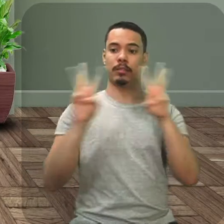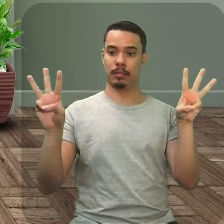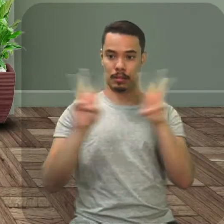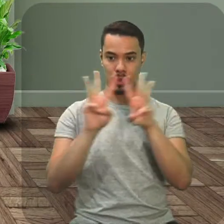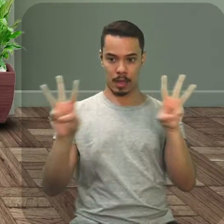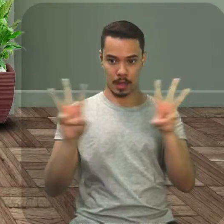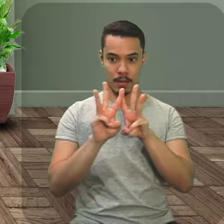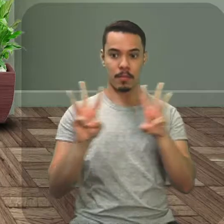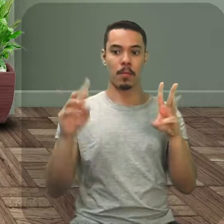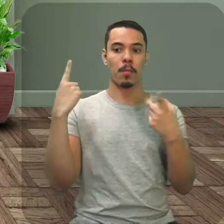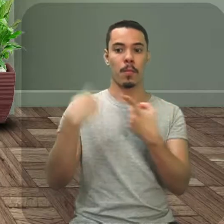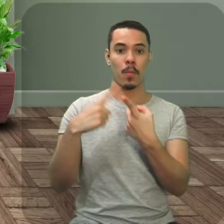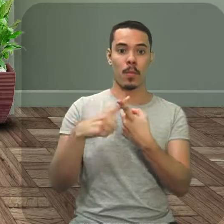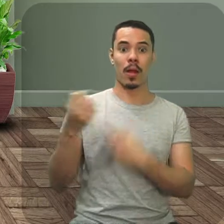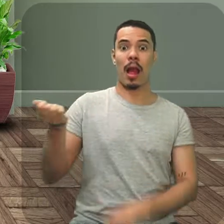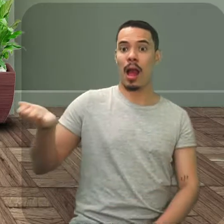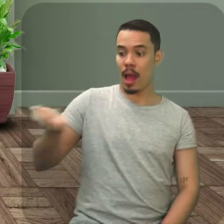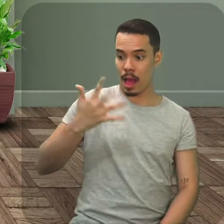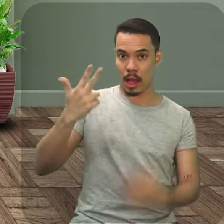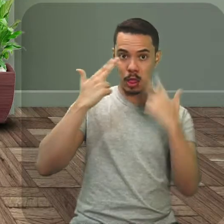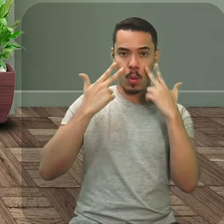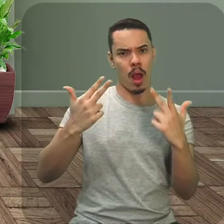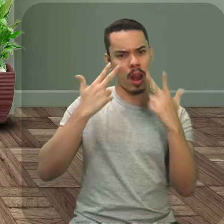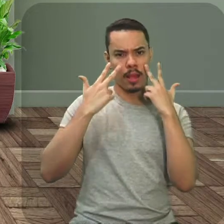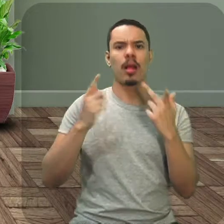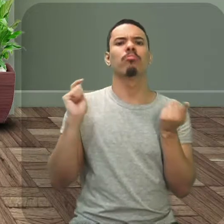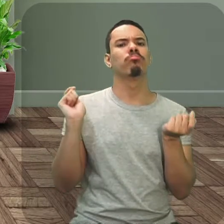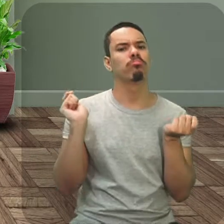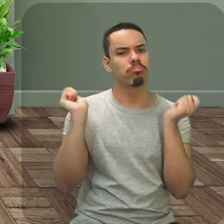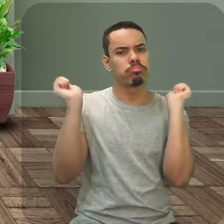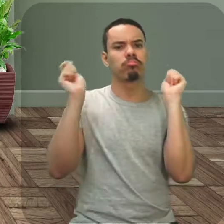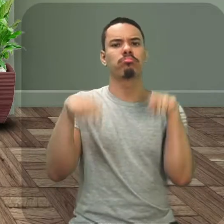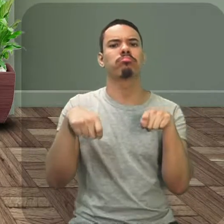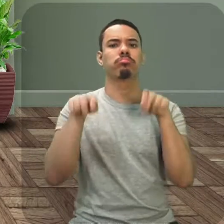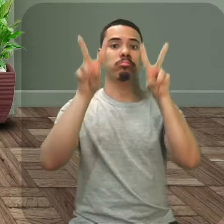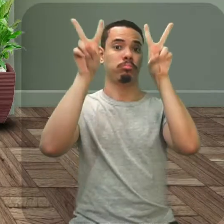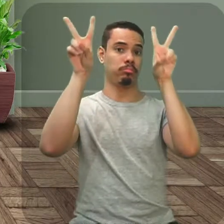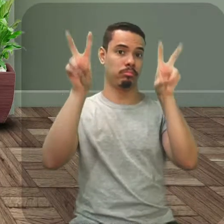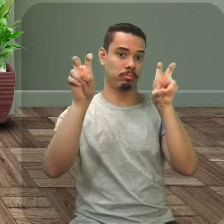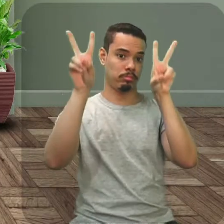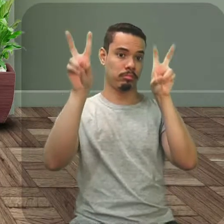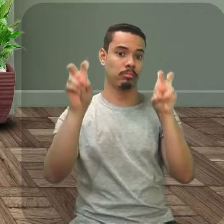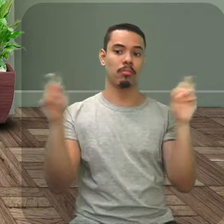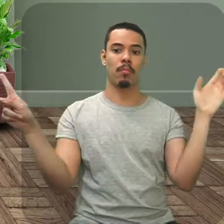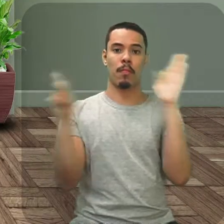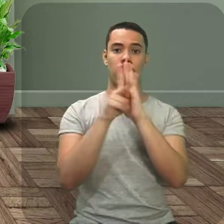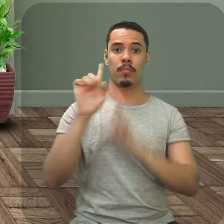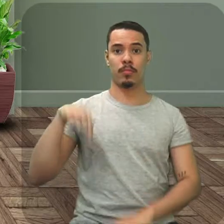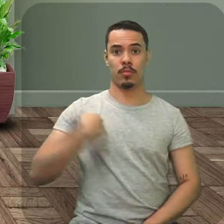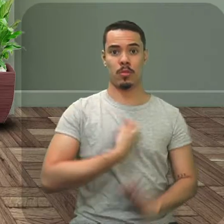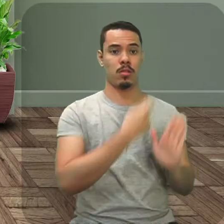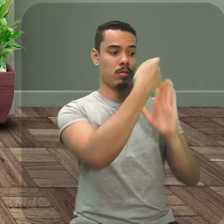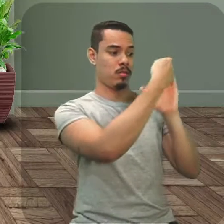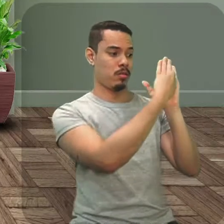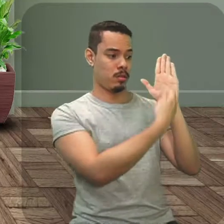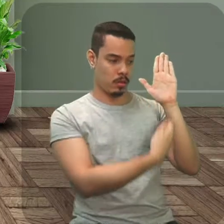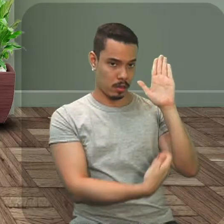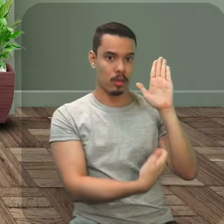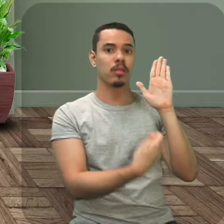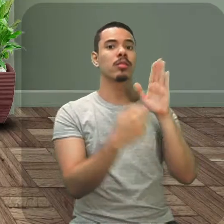ó atualidade fique ligado porque pode ser um tema para nossa redação